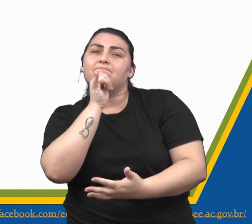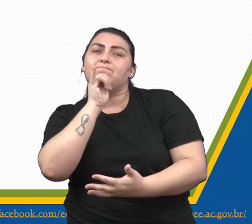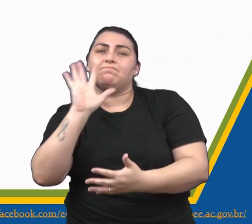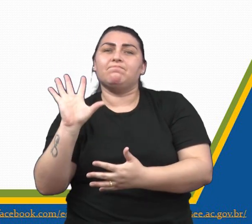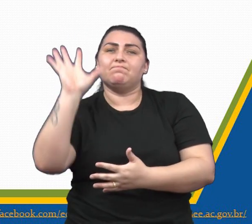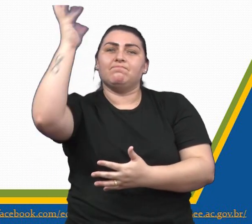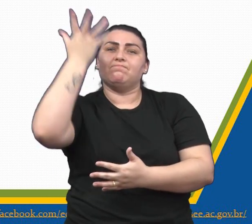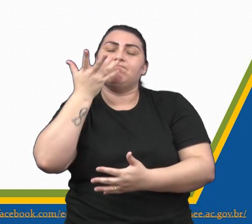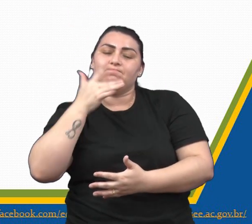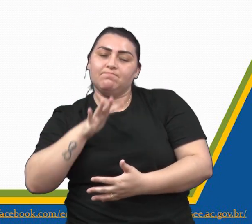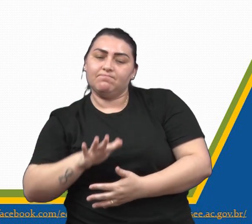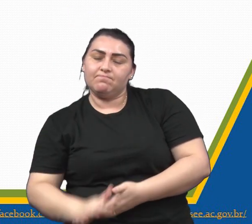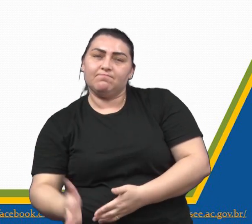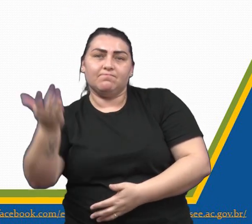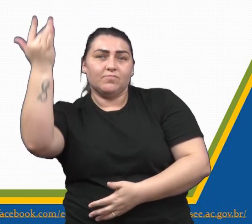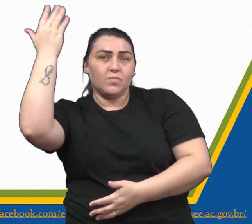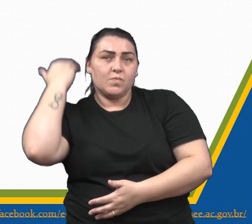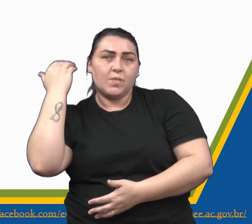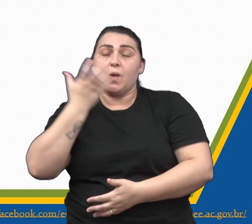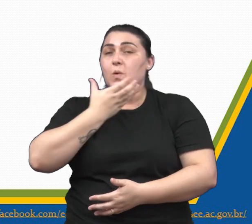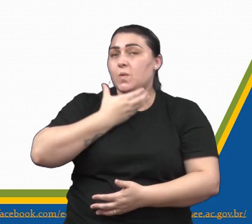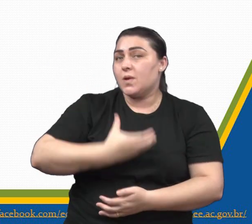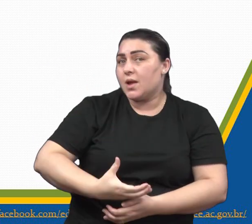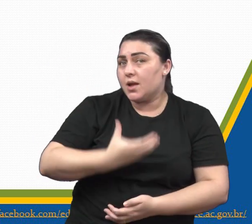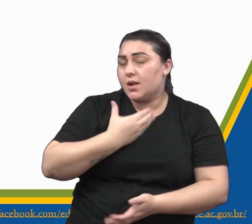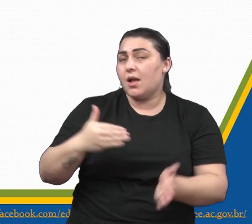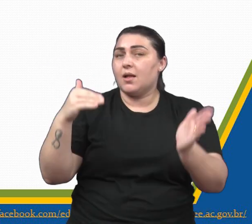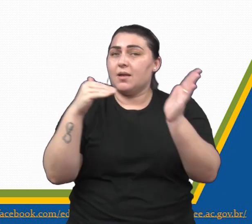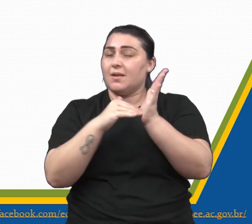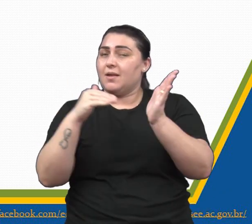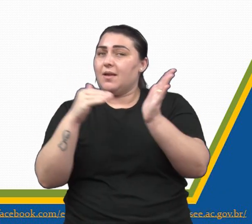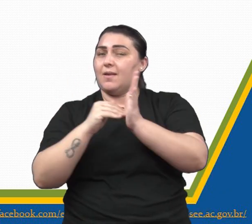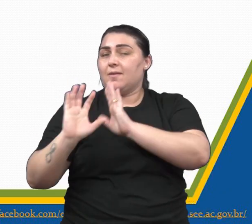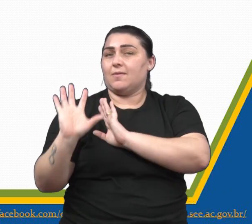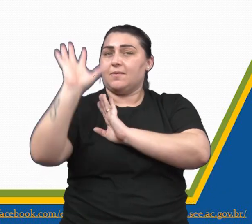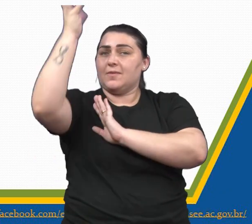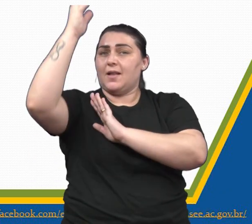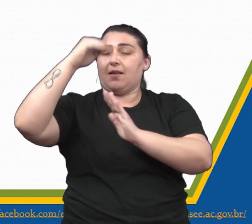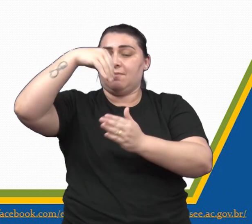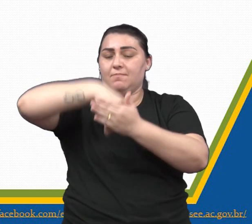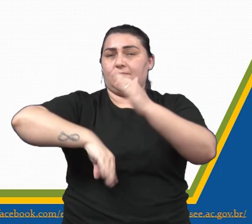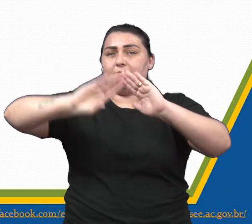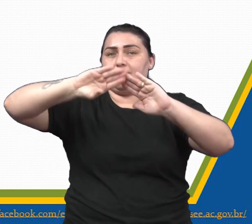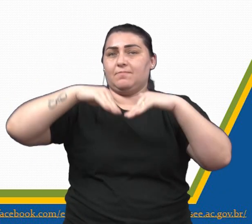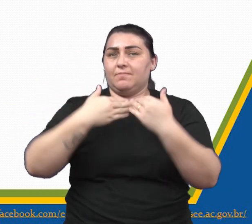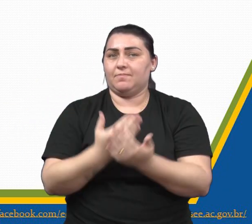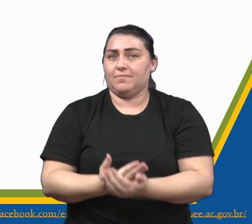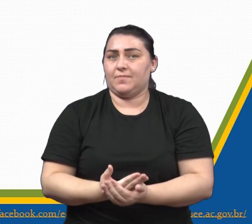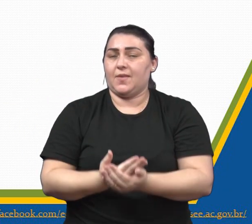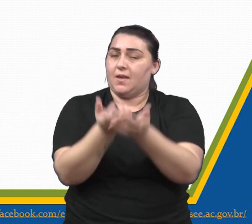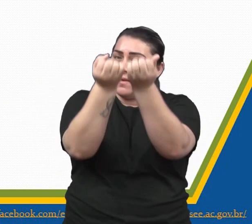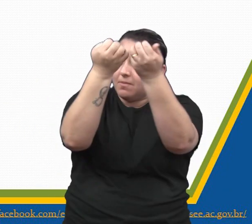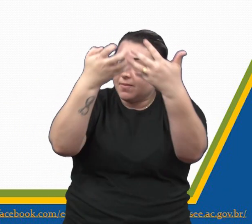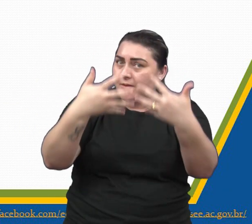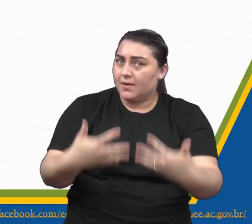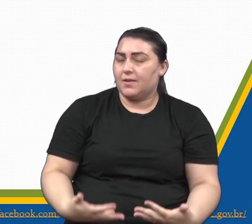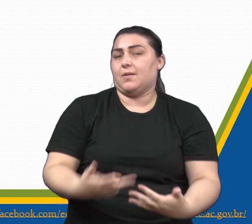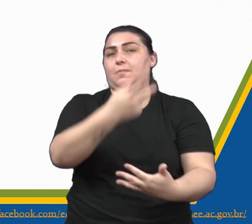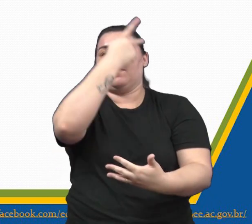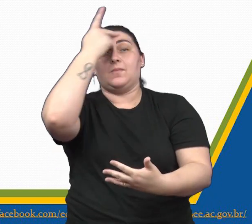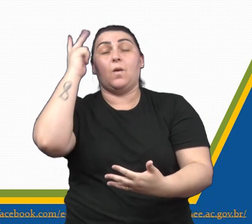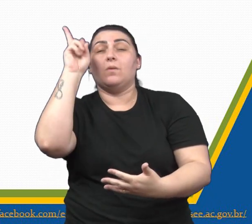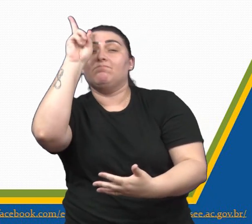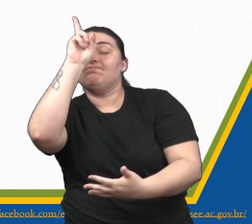aconteceu na infância ou no seu Natal, ou até mesmo um fato acontecido na escola. O relato pessoal é